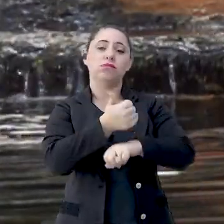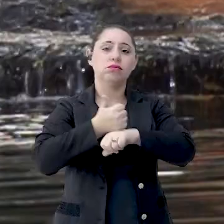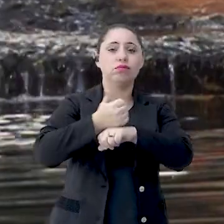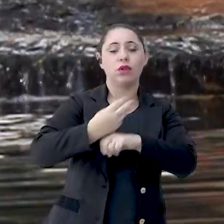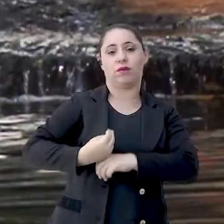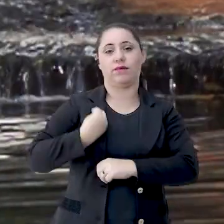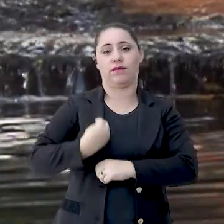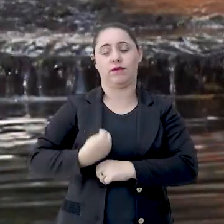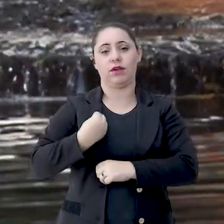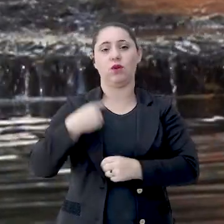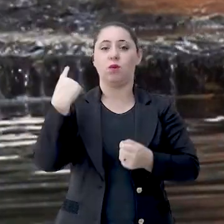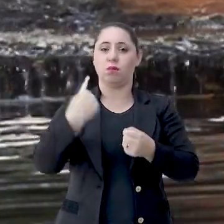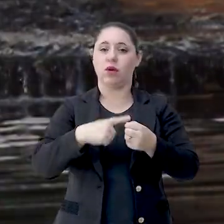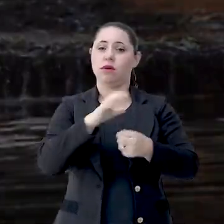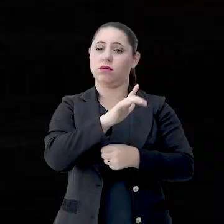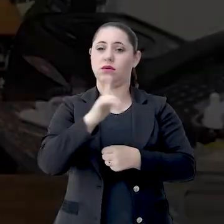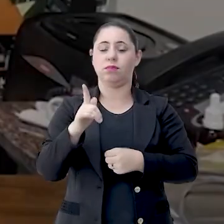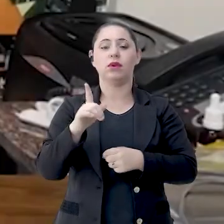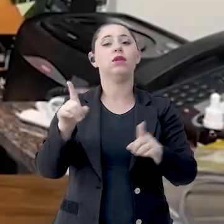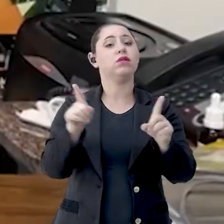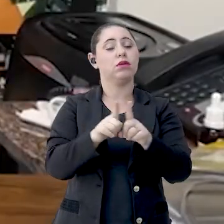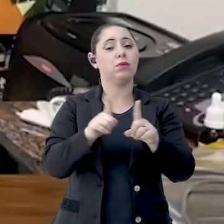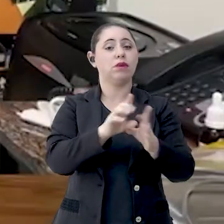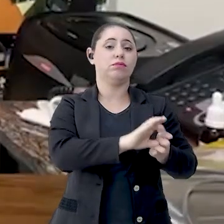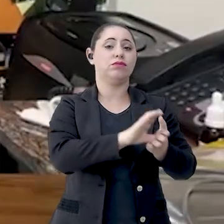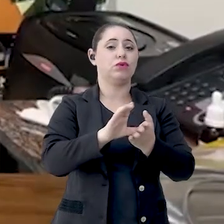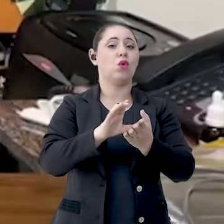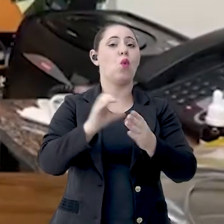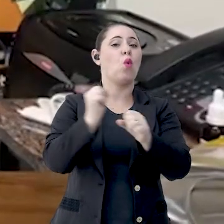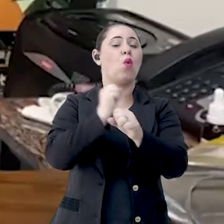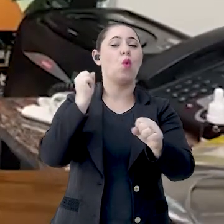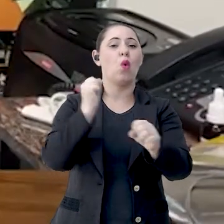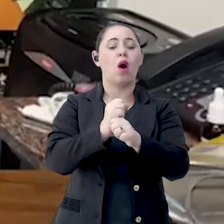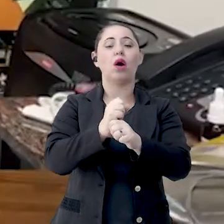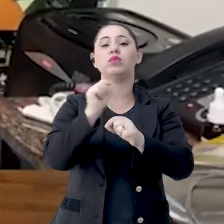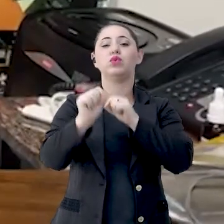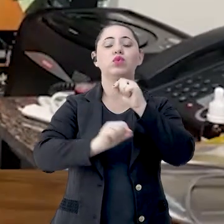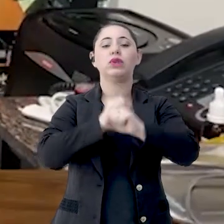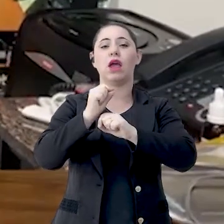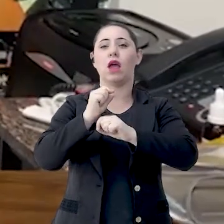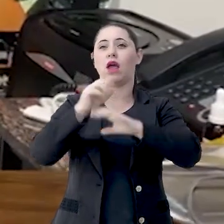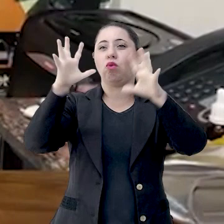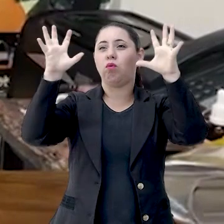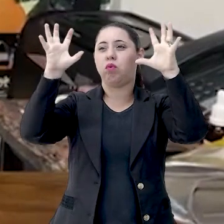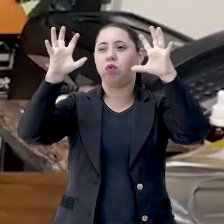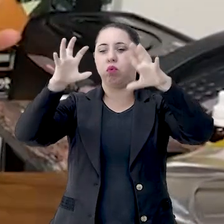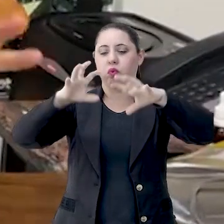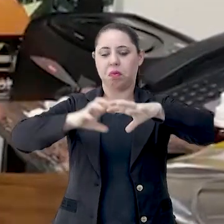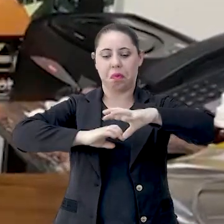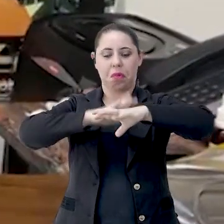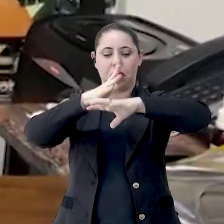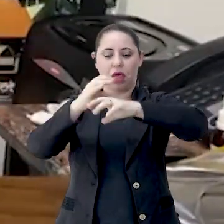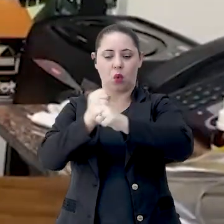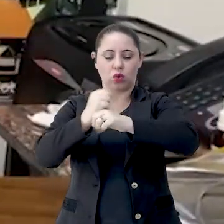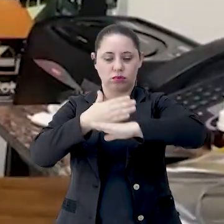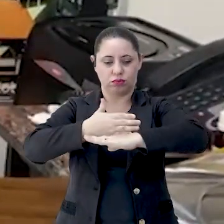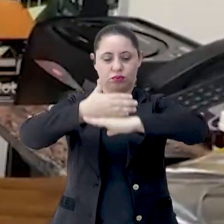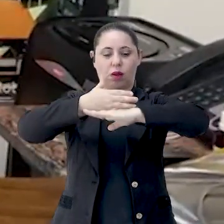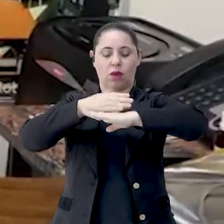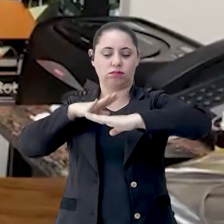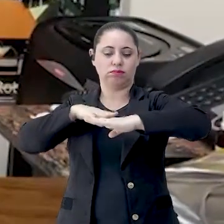de final e início de ano. O maior desafio, não apenas para Campo Grande, mas para o mundo